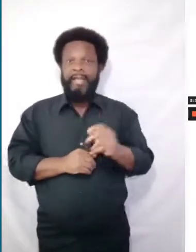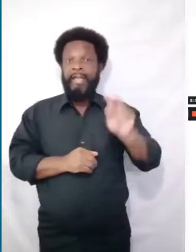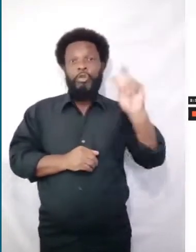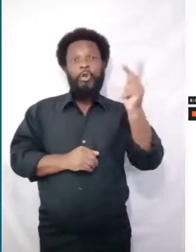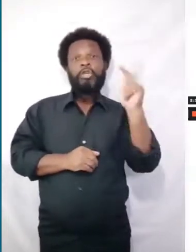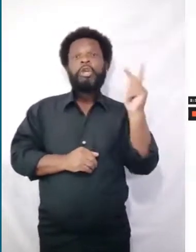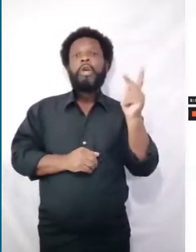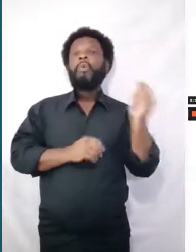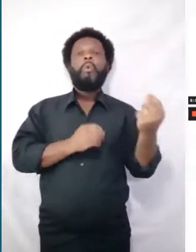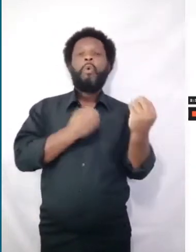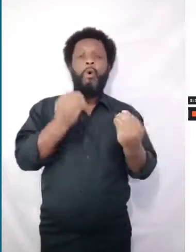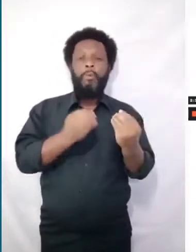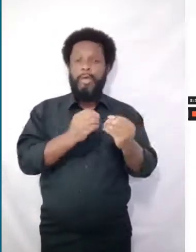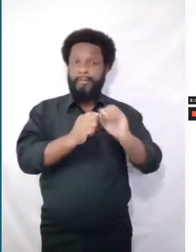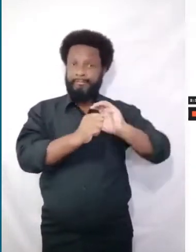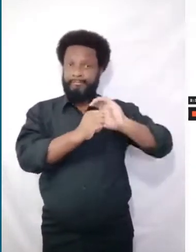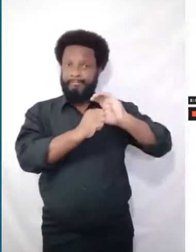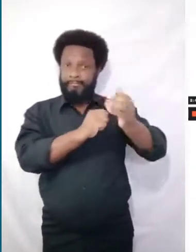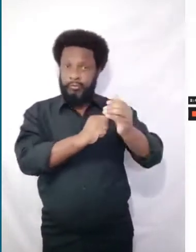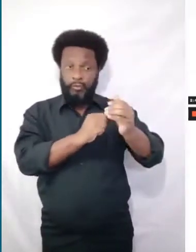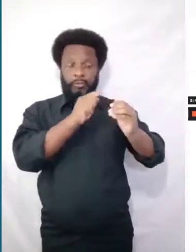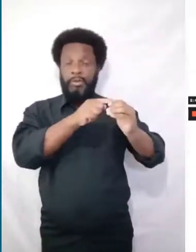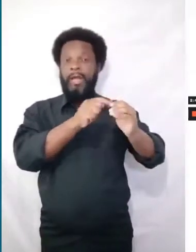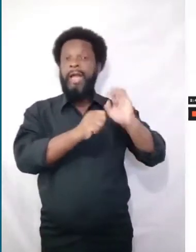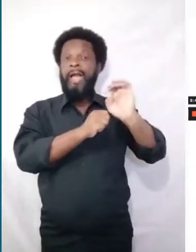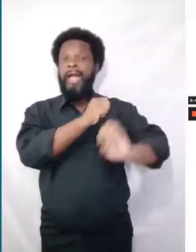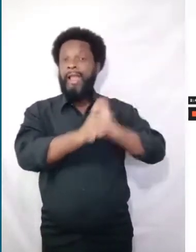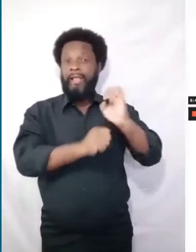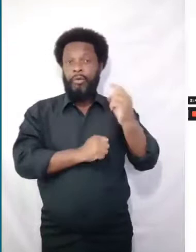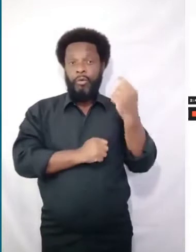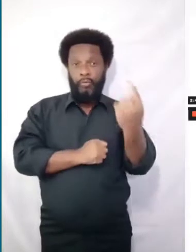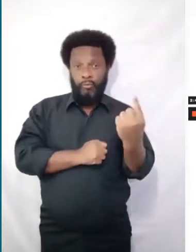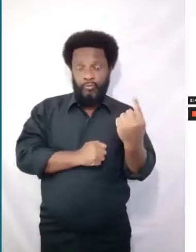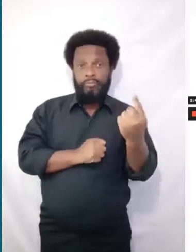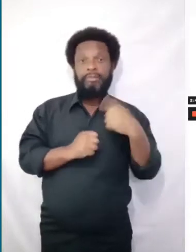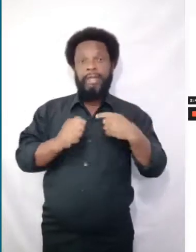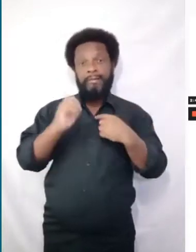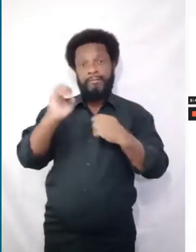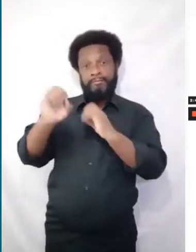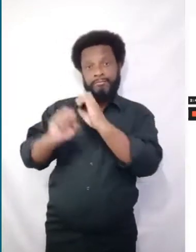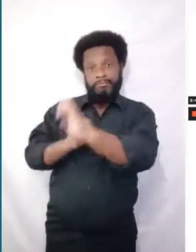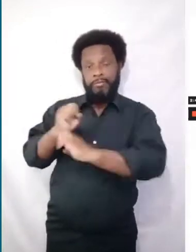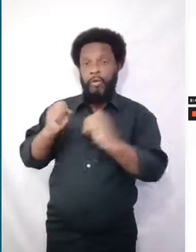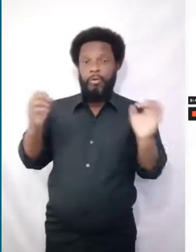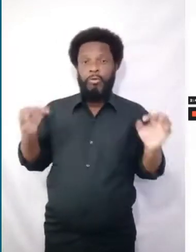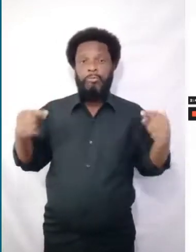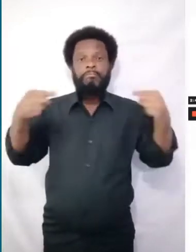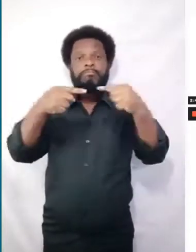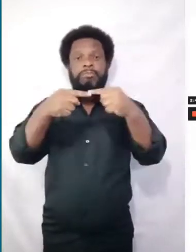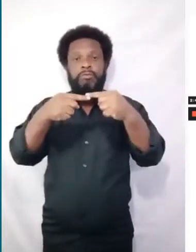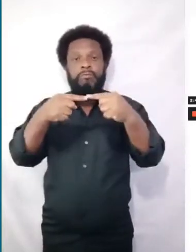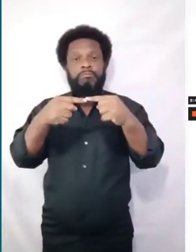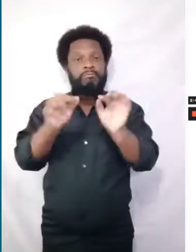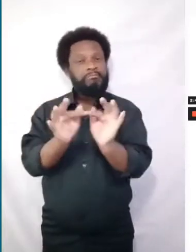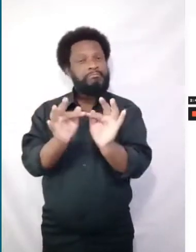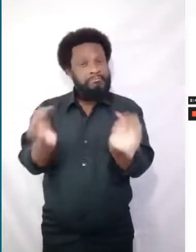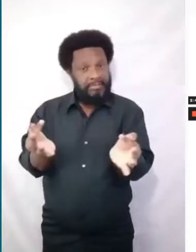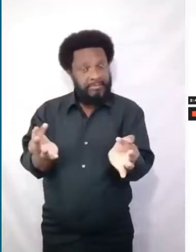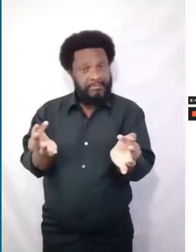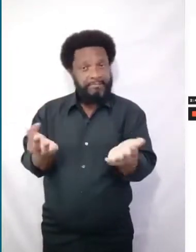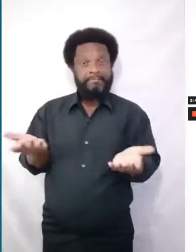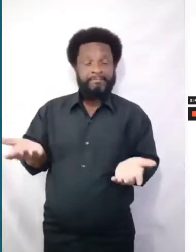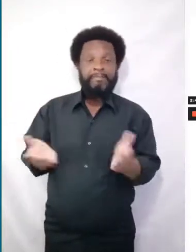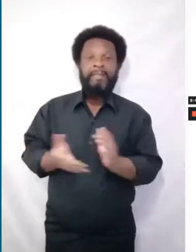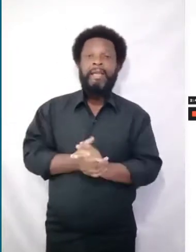aqui. H2, hidrogênio, grupo 1, um elétron na camada de valência. Eu tenho dois átomos de hidrogênio interagindo, então eles vão formar uma ligação simples,